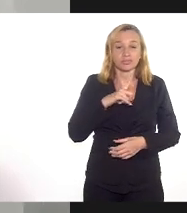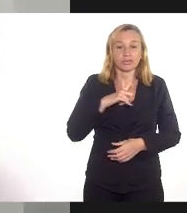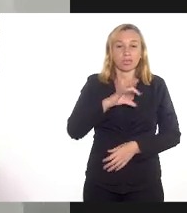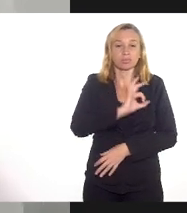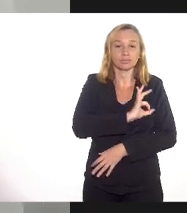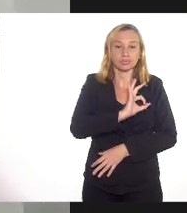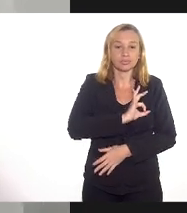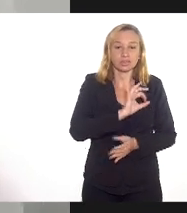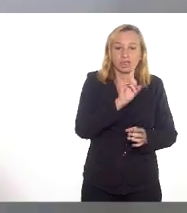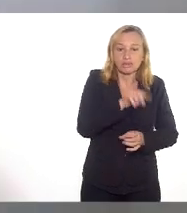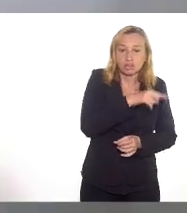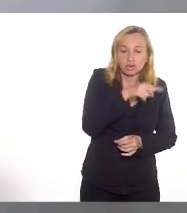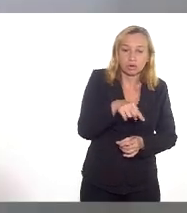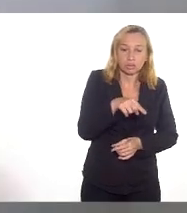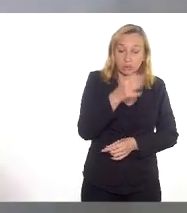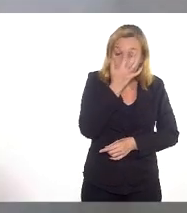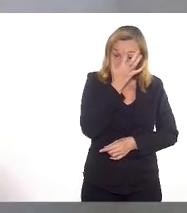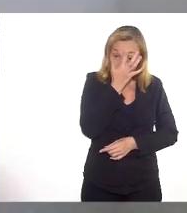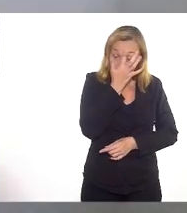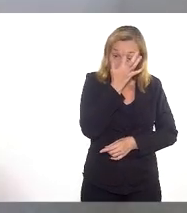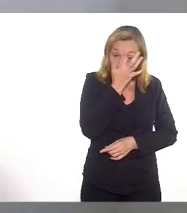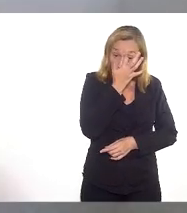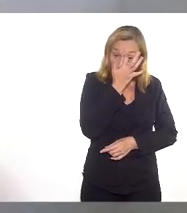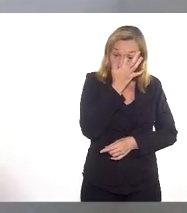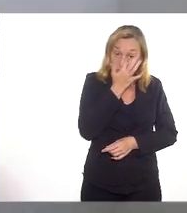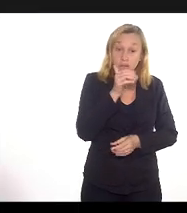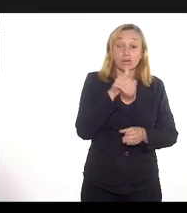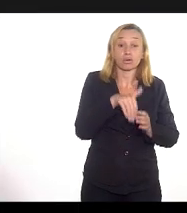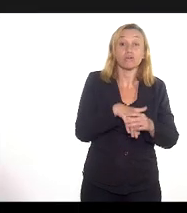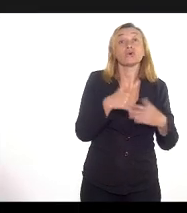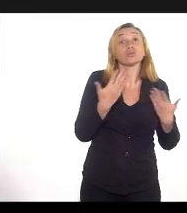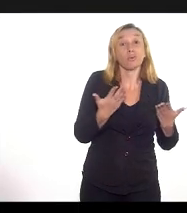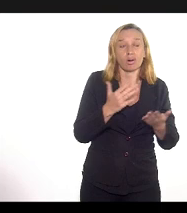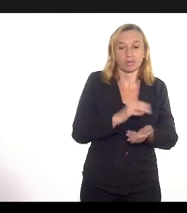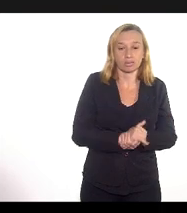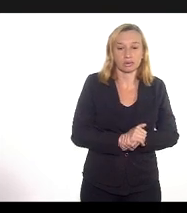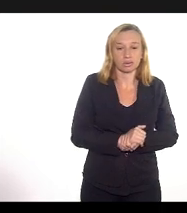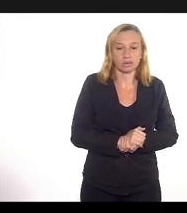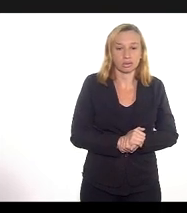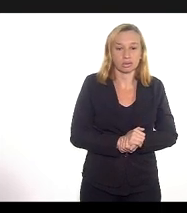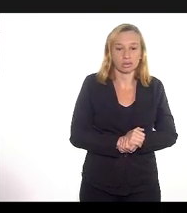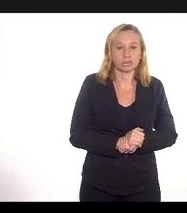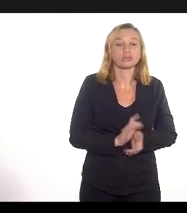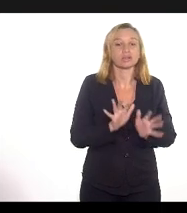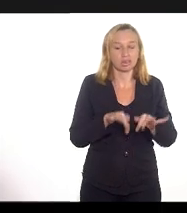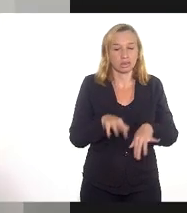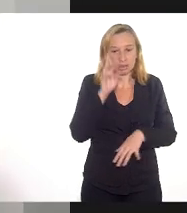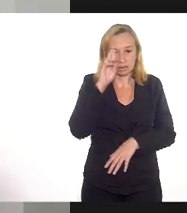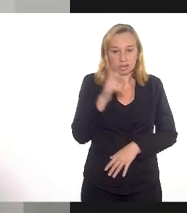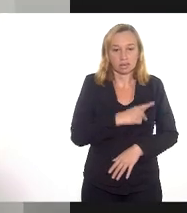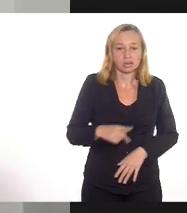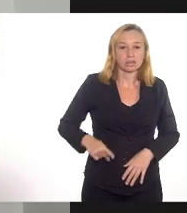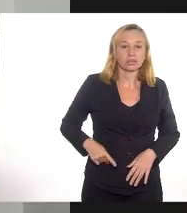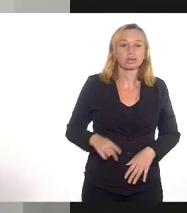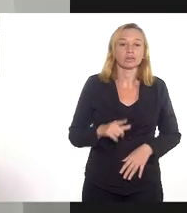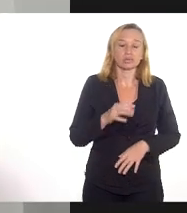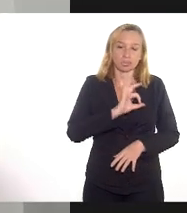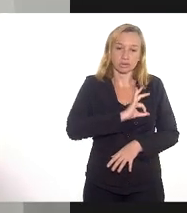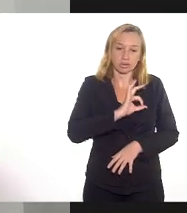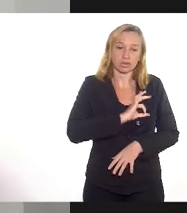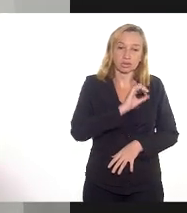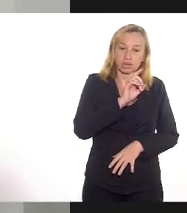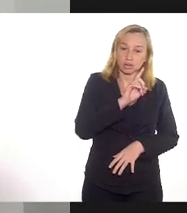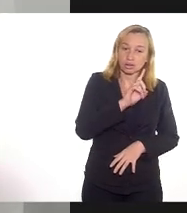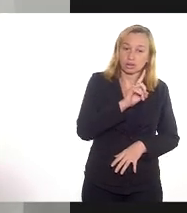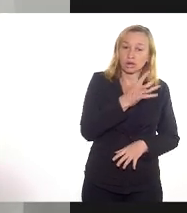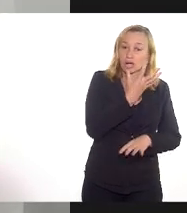foram excluídos... Do Márcio, por gentileza, Márcio, voto. Márcio, por favor. Estou concluindo, presidente. Nós temos policiais que